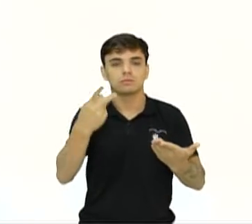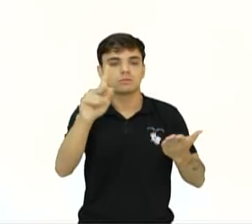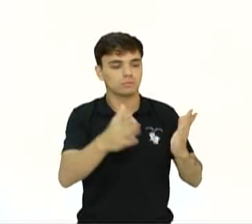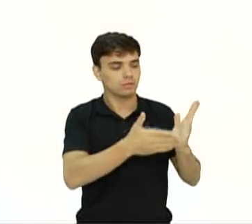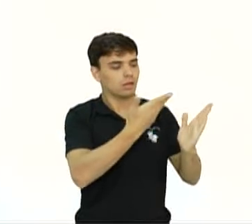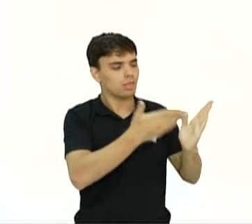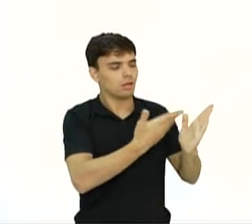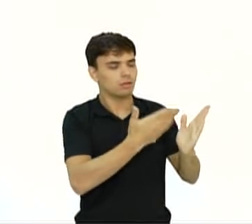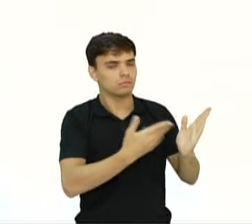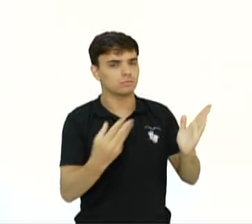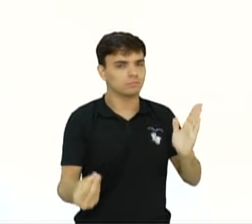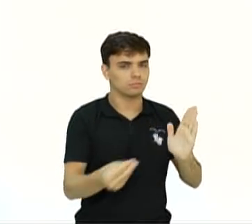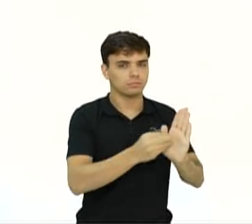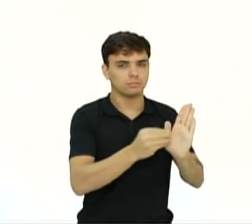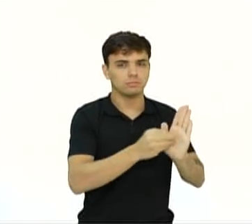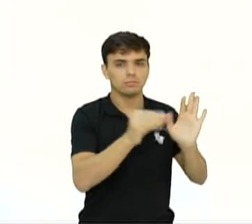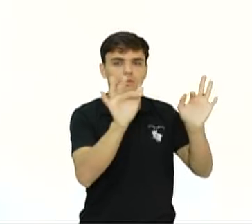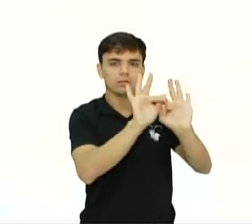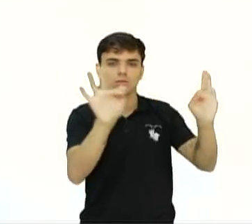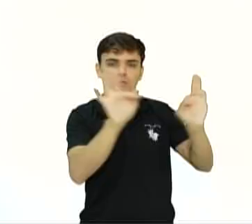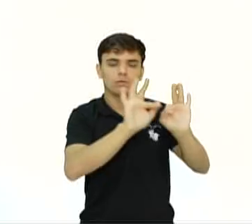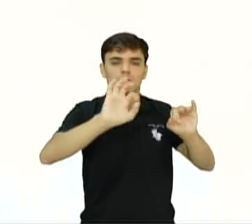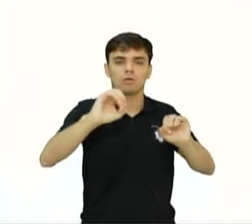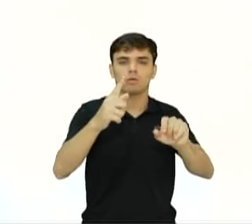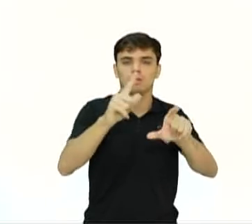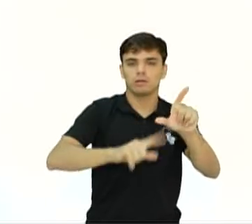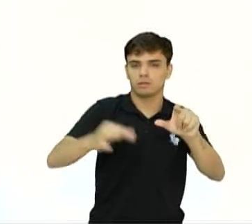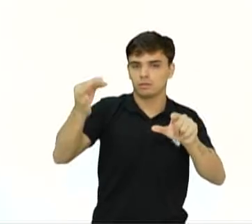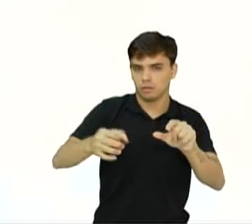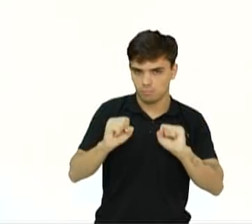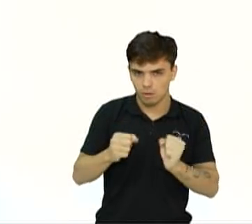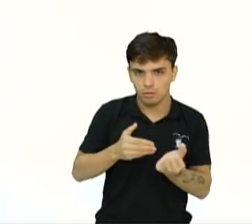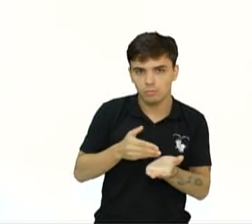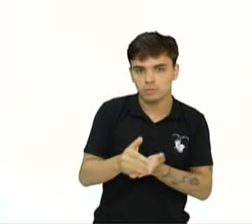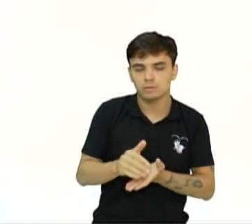você vai colocar as frases ou as letras corretas. Vamos lá?